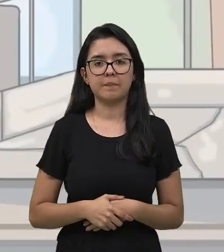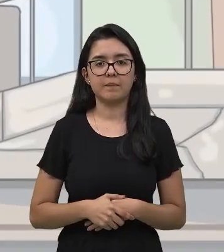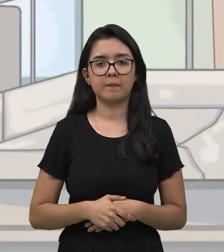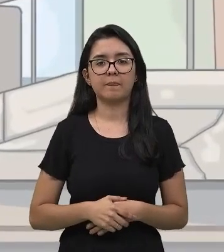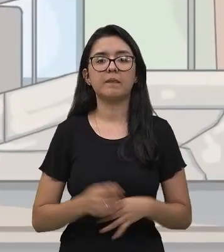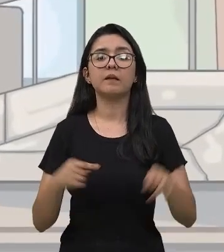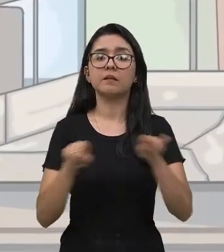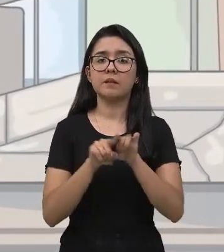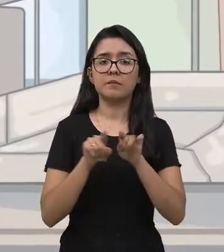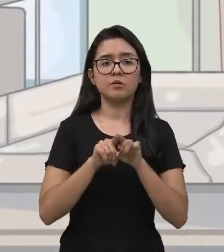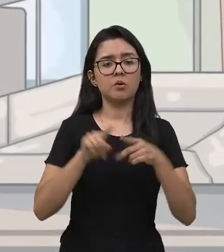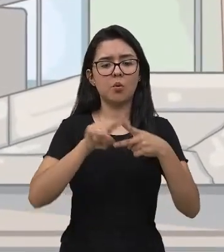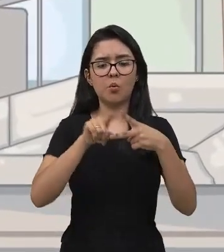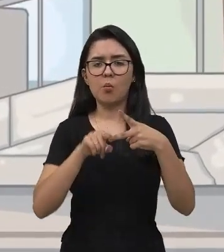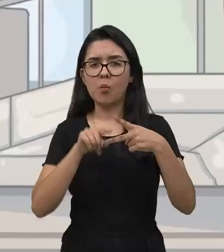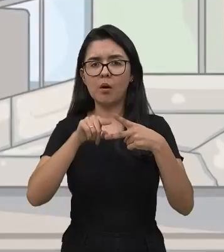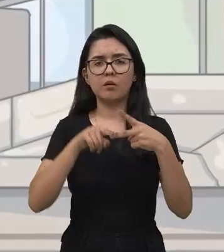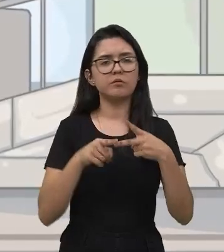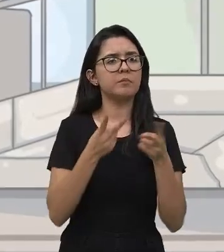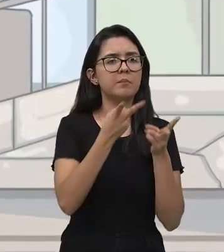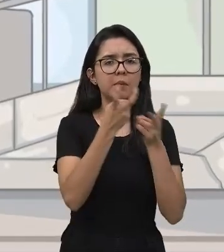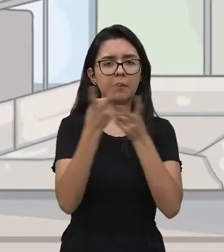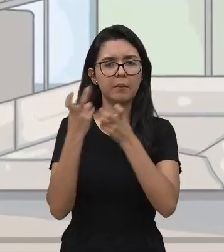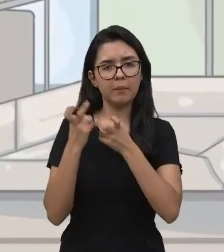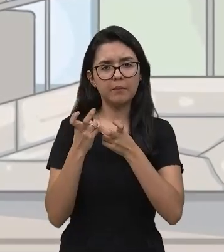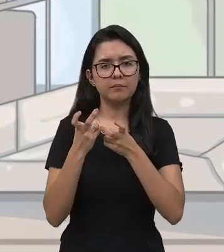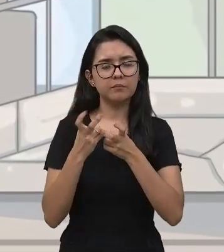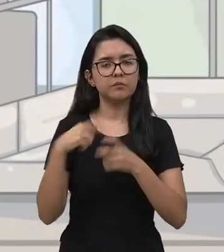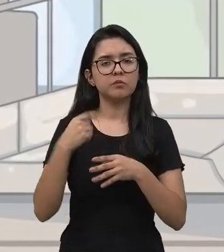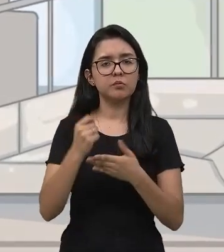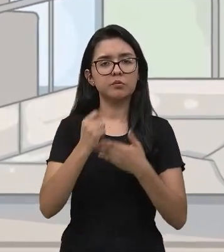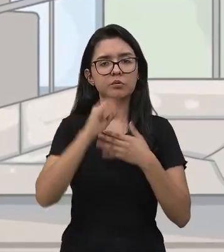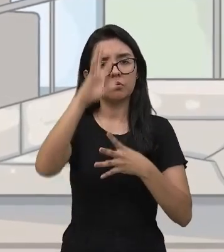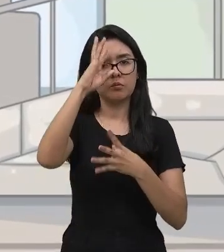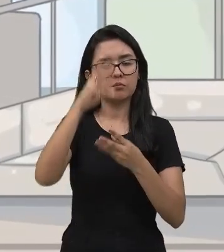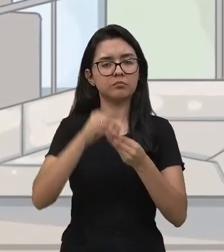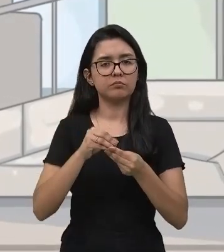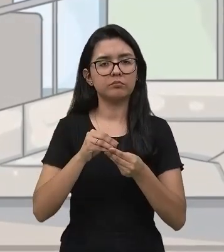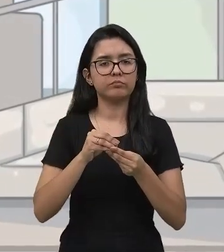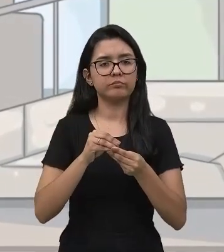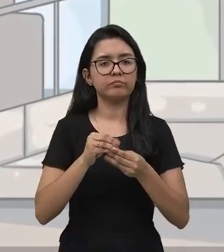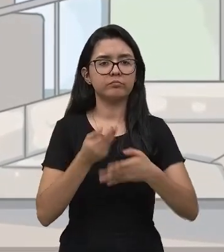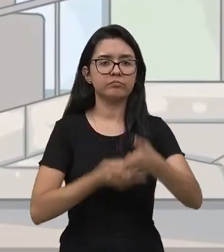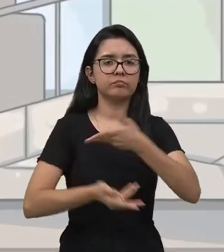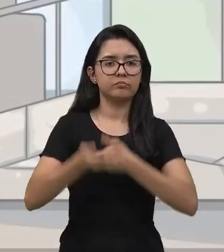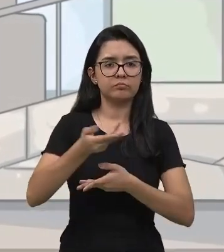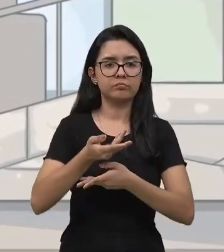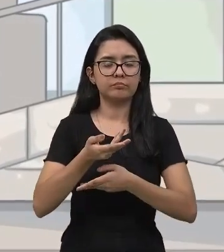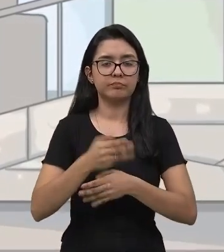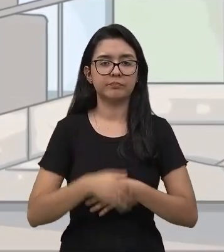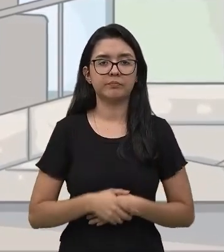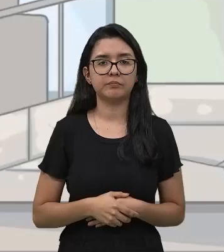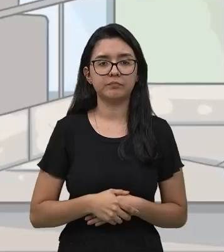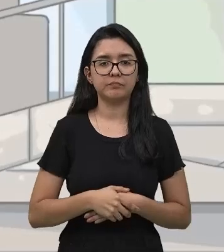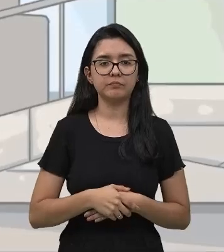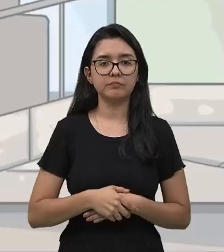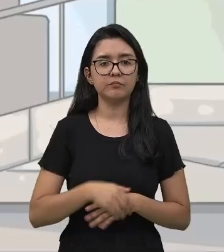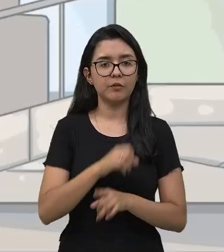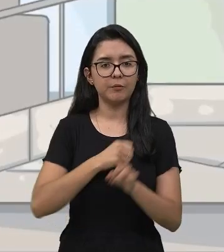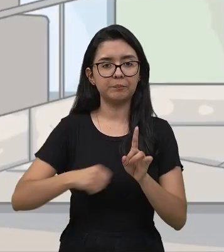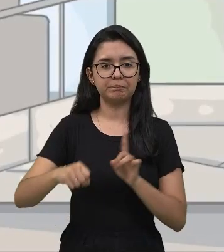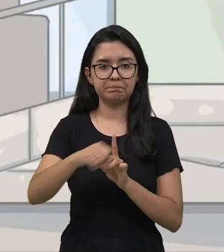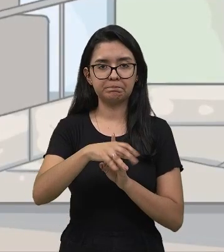Os ângulos estão em toda parte, nos ajudando a compreender e interagir com o mundo ao nosso redor.